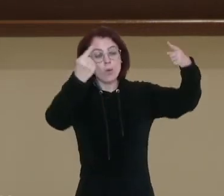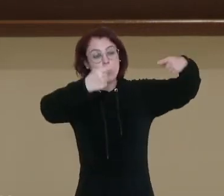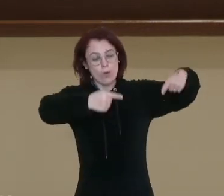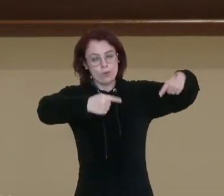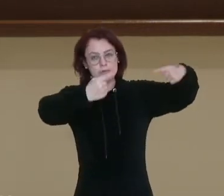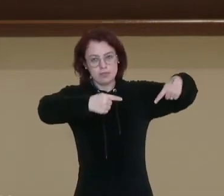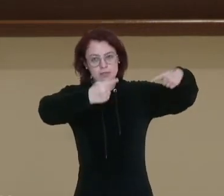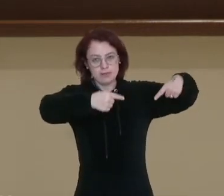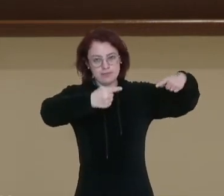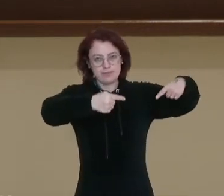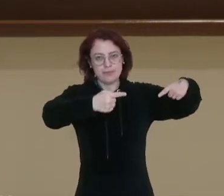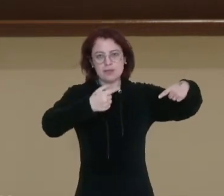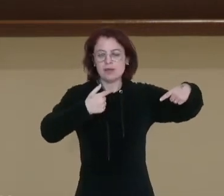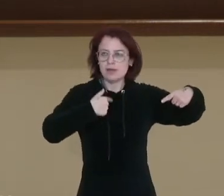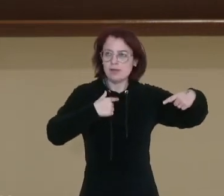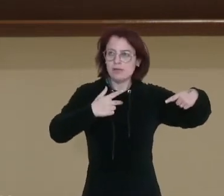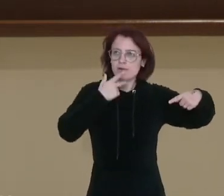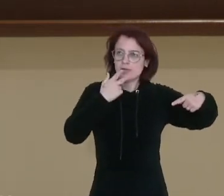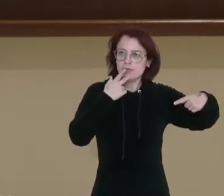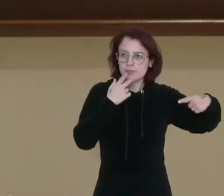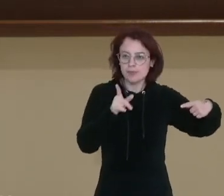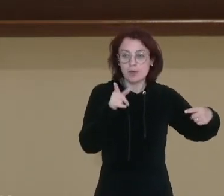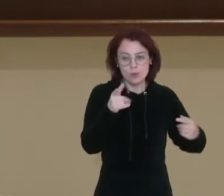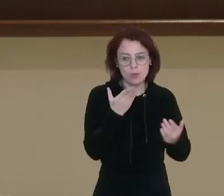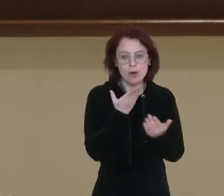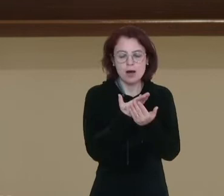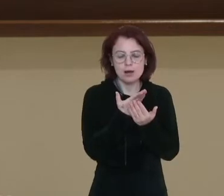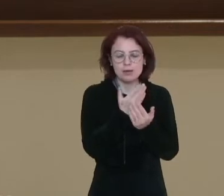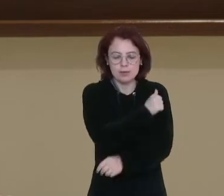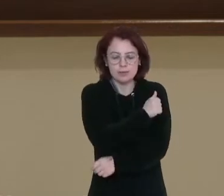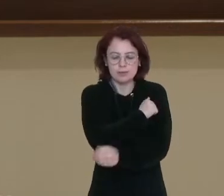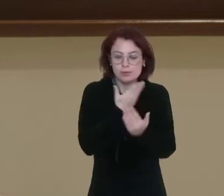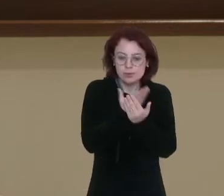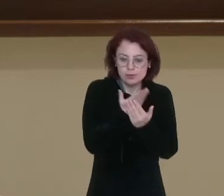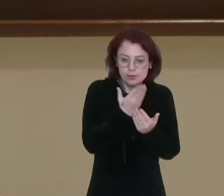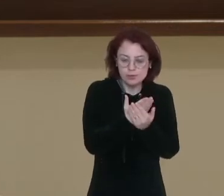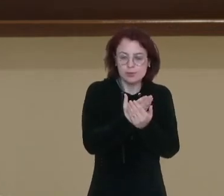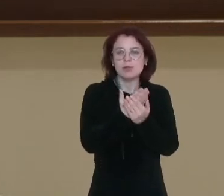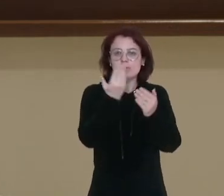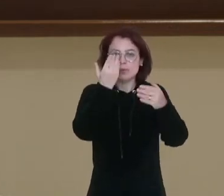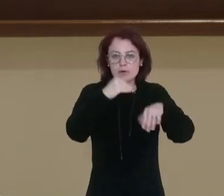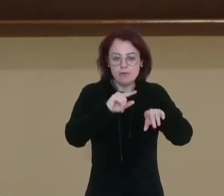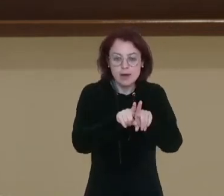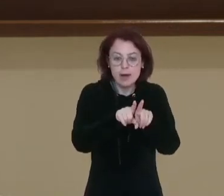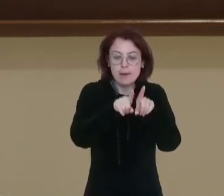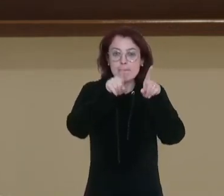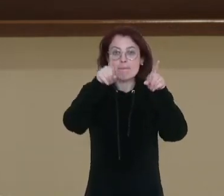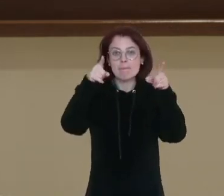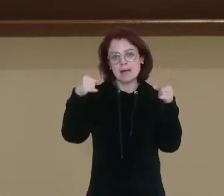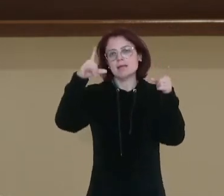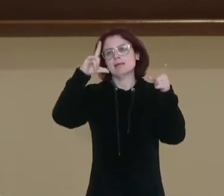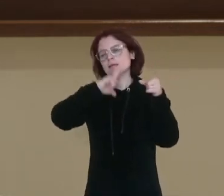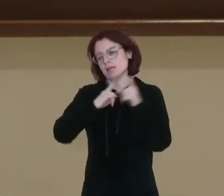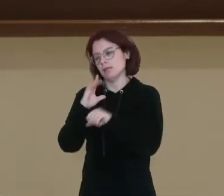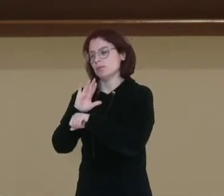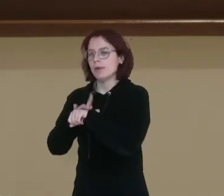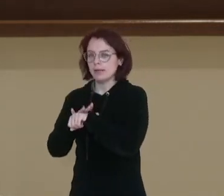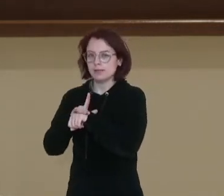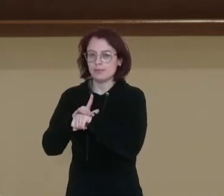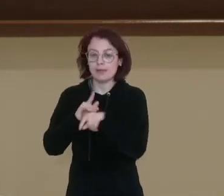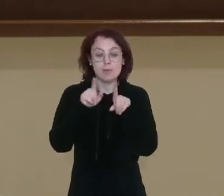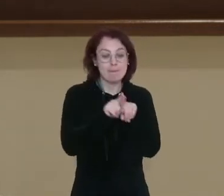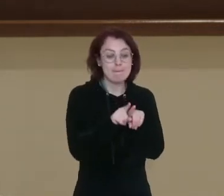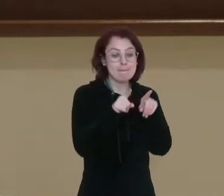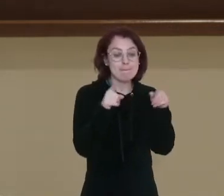né? Eu posso dizer, o aluno estudaria para a prova, vírgula, mas ficou doente. Esse